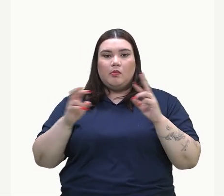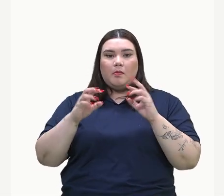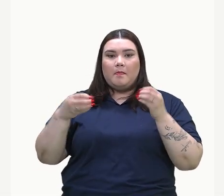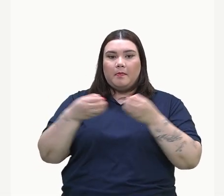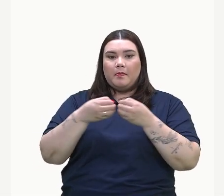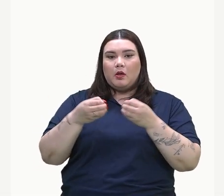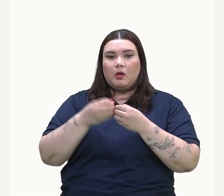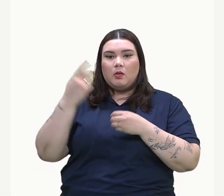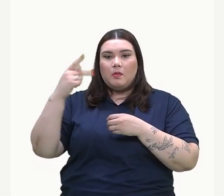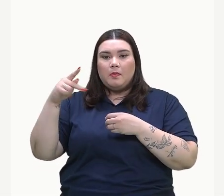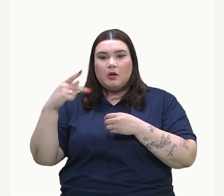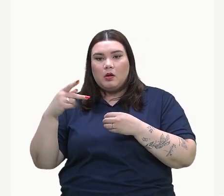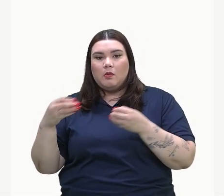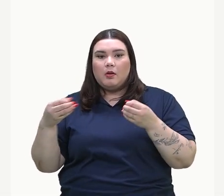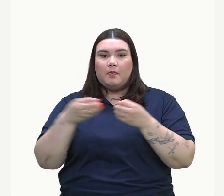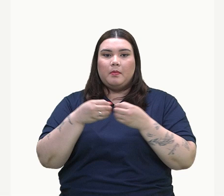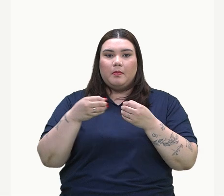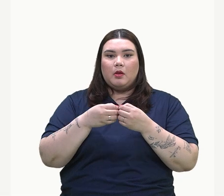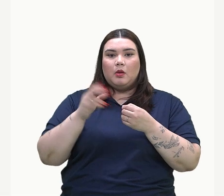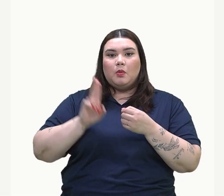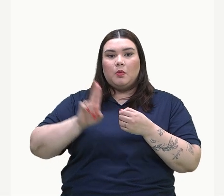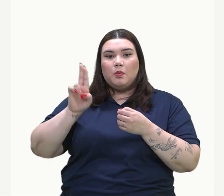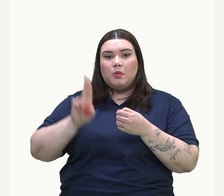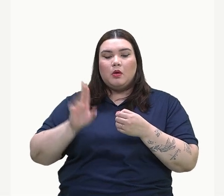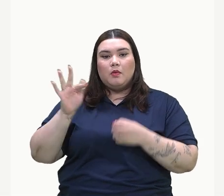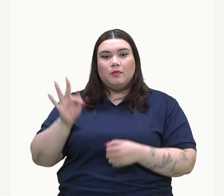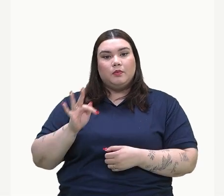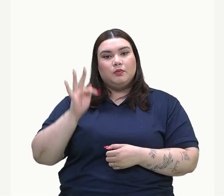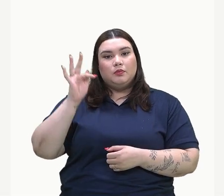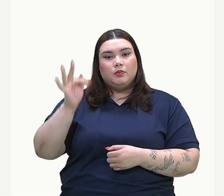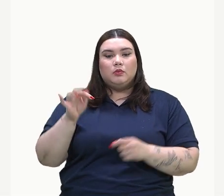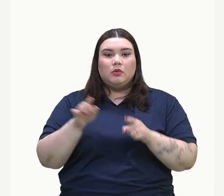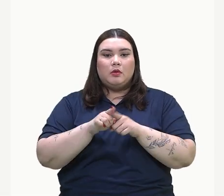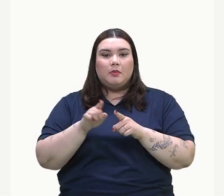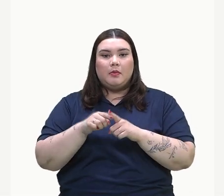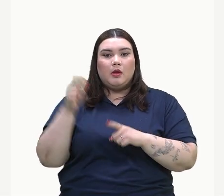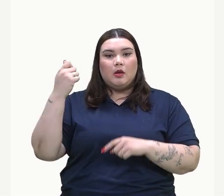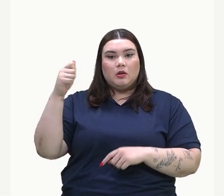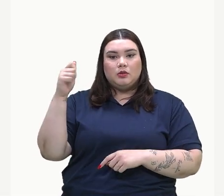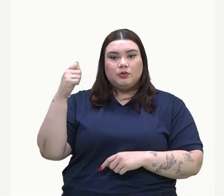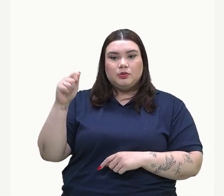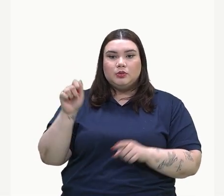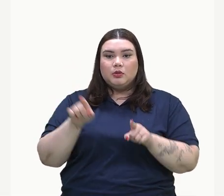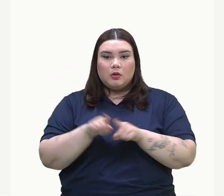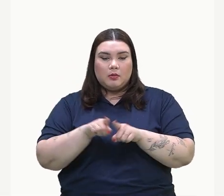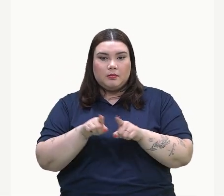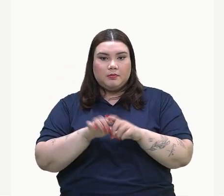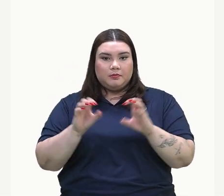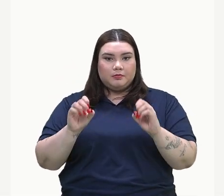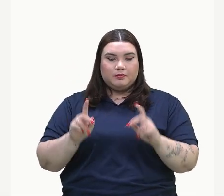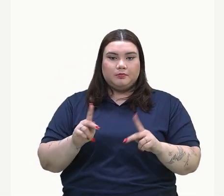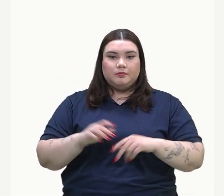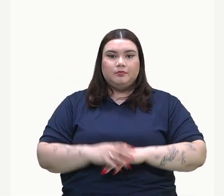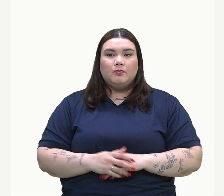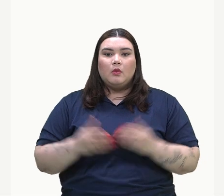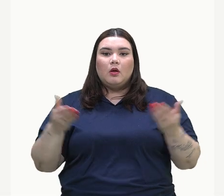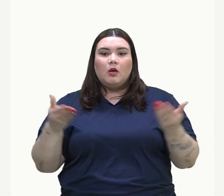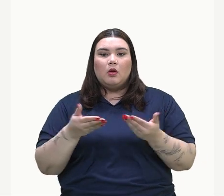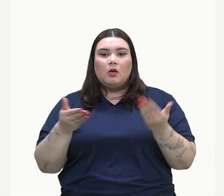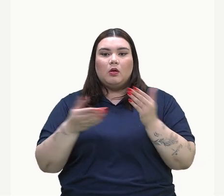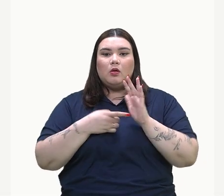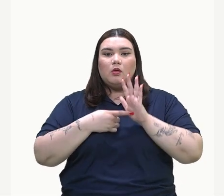Paraguai e com o Uruguai, além futuramente com a Argentina também. A gente vai trazer, gente,